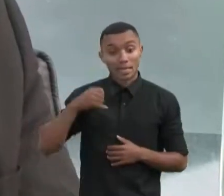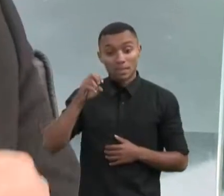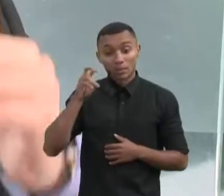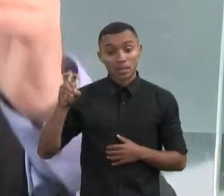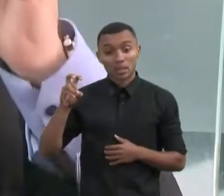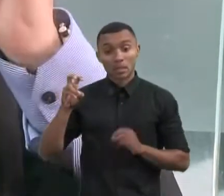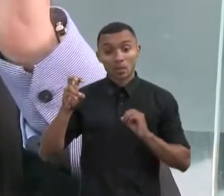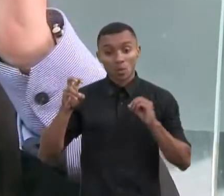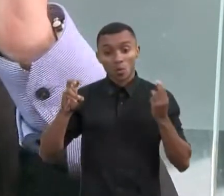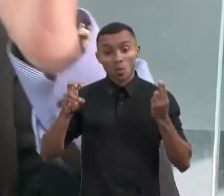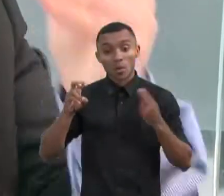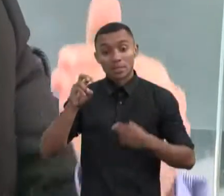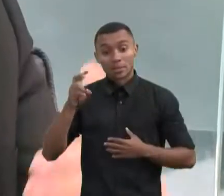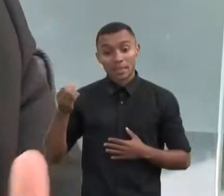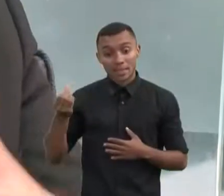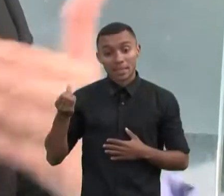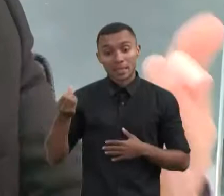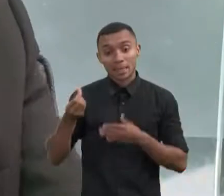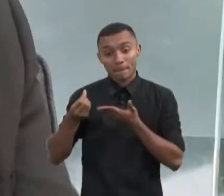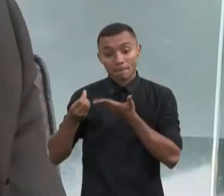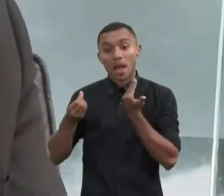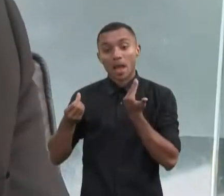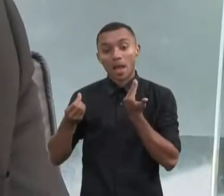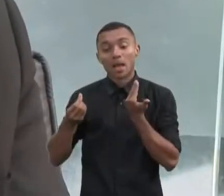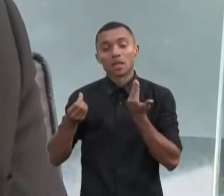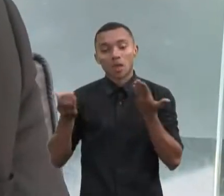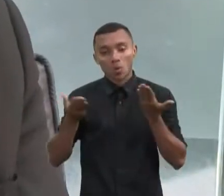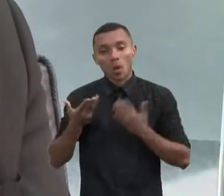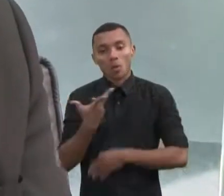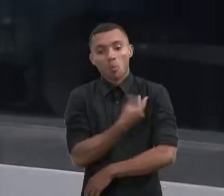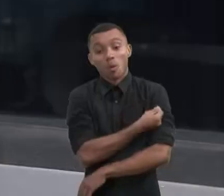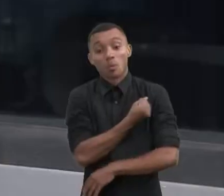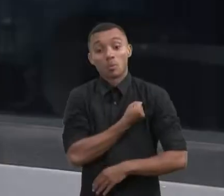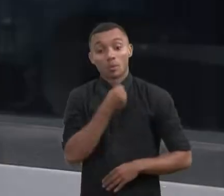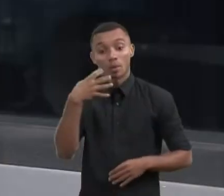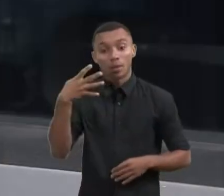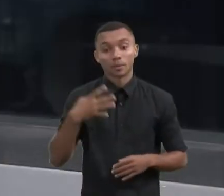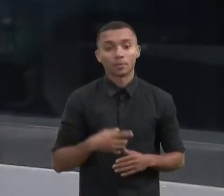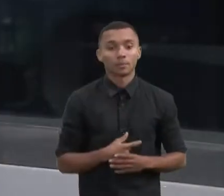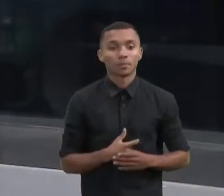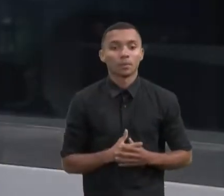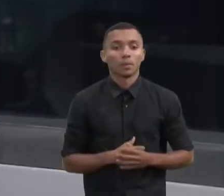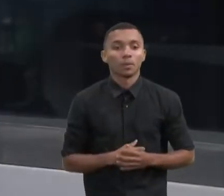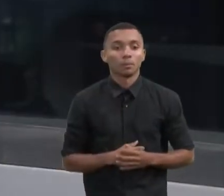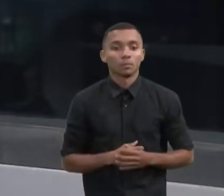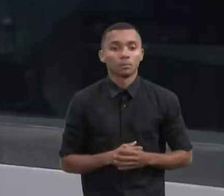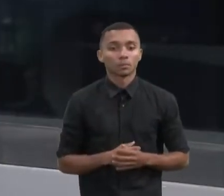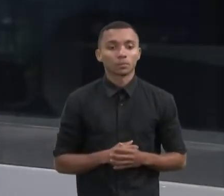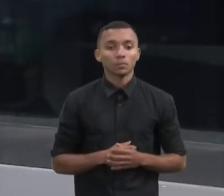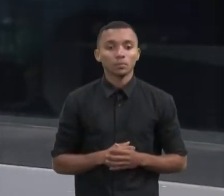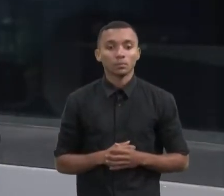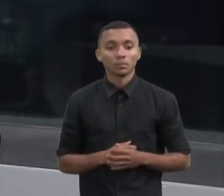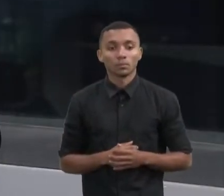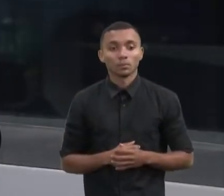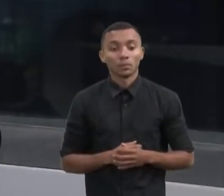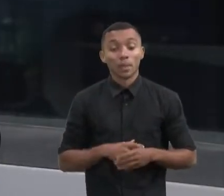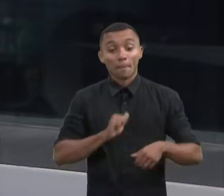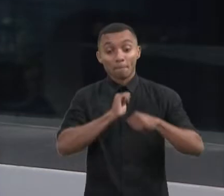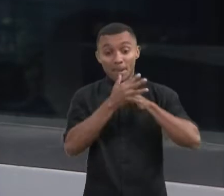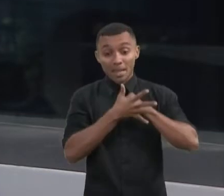anos, eu acho, mais de 50 anos, possam tomar a sua quarta dose. E desde o início da pandemia